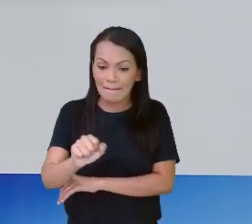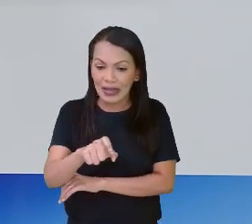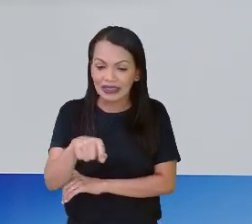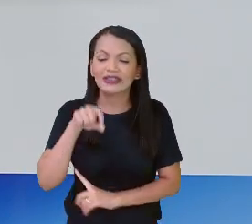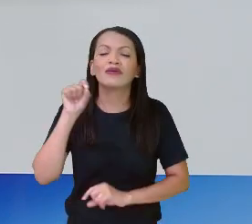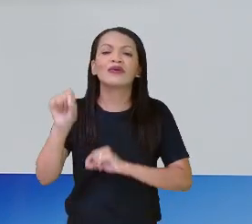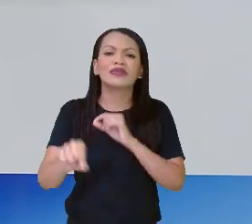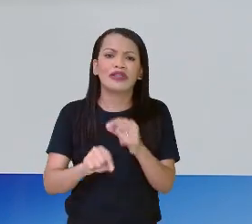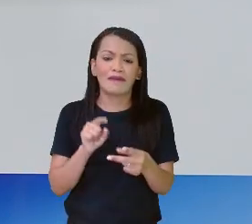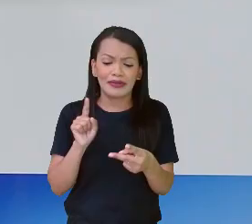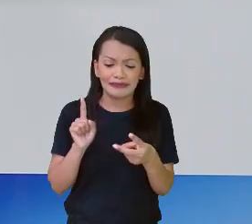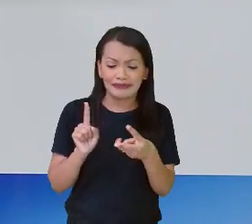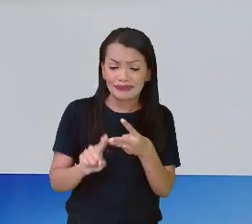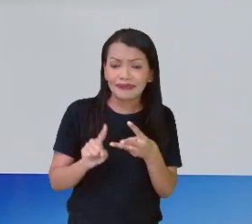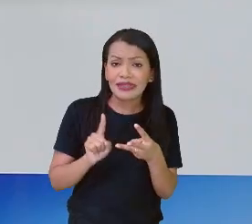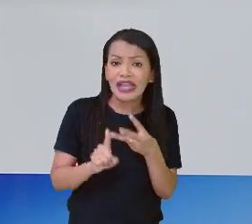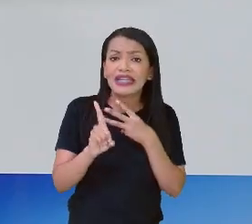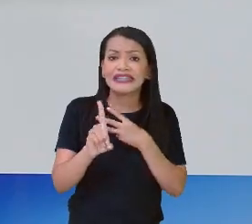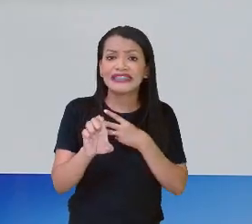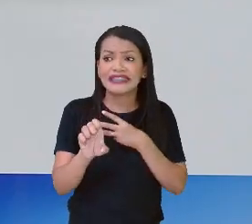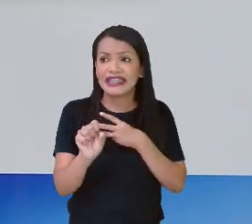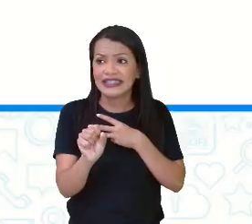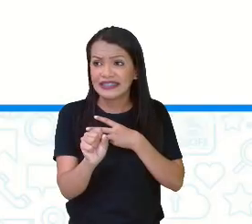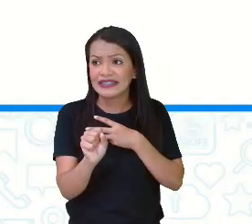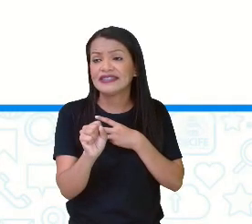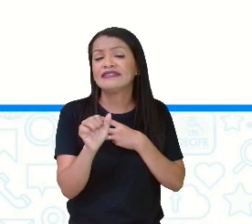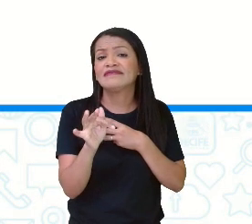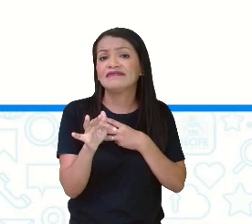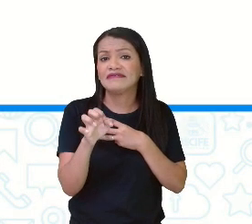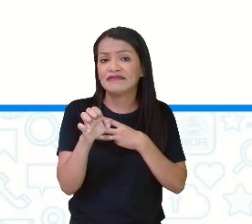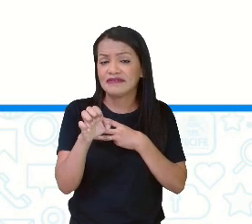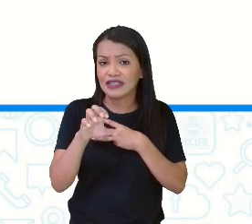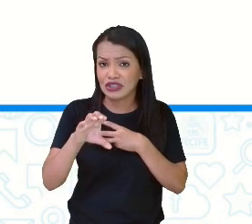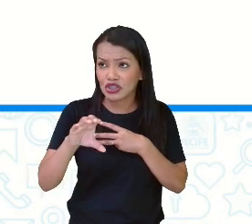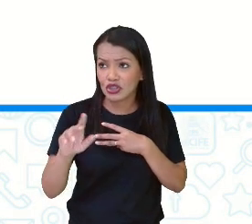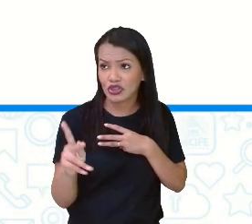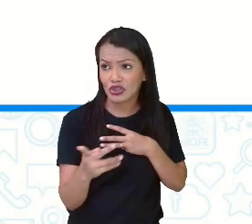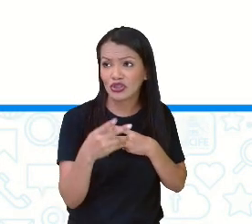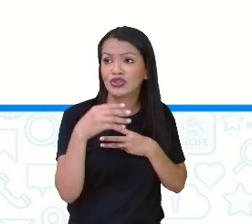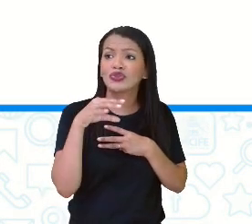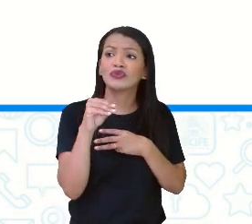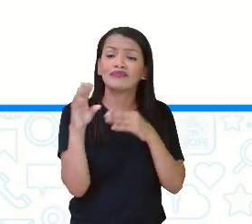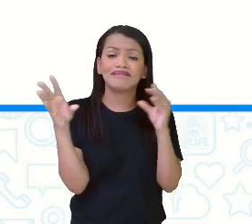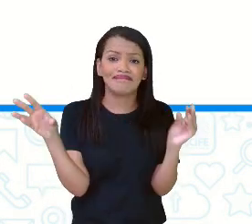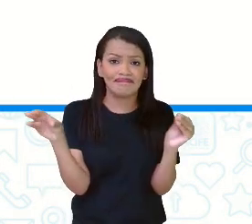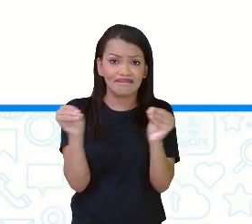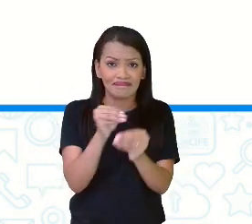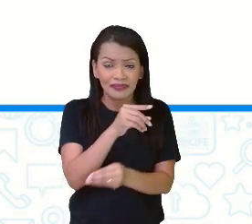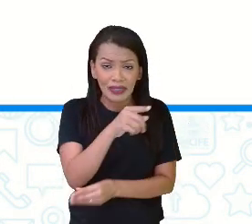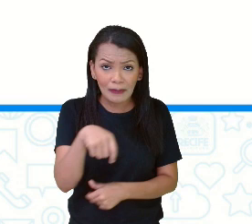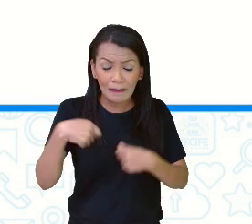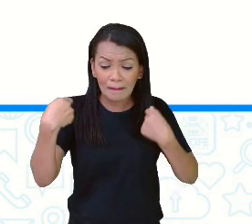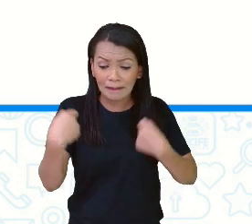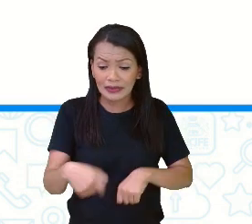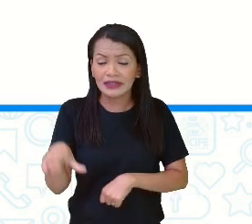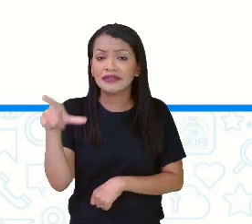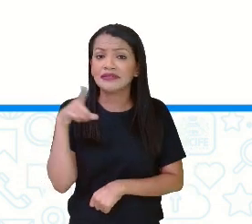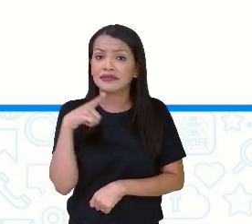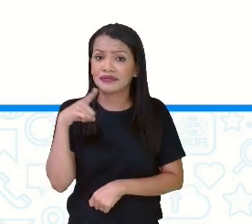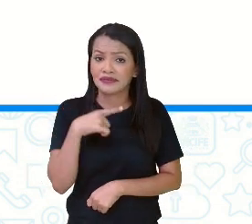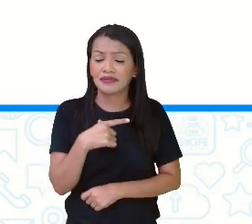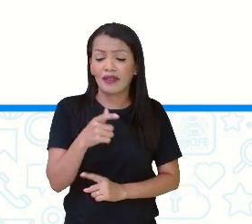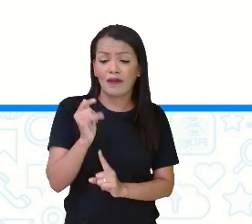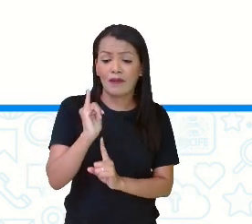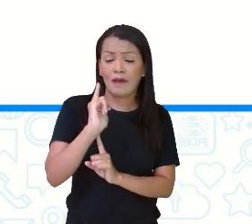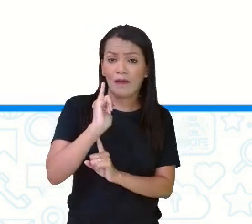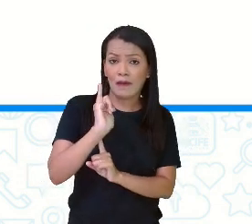solução para aquele problema. Então, para simplificar, no teu conto precisa ter o narrador, lembram